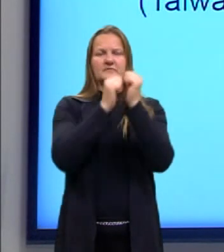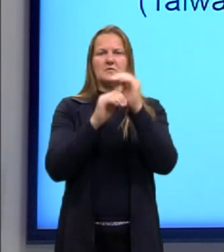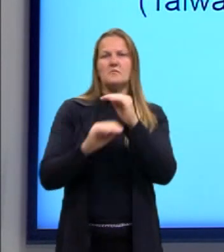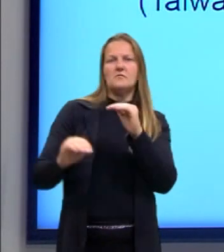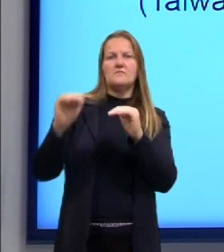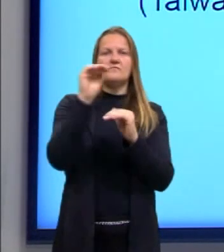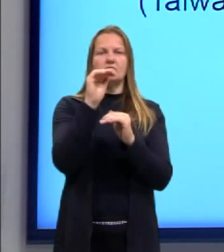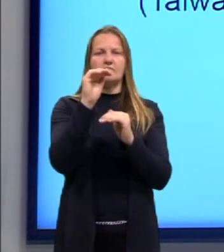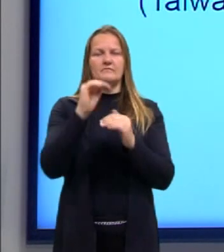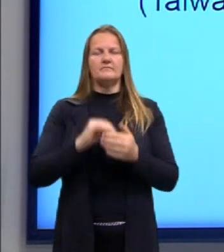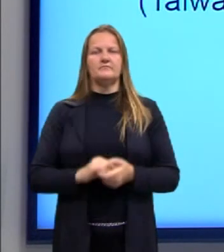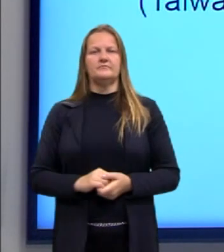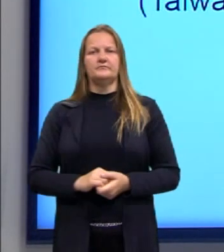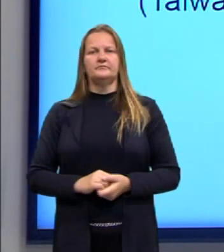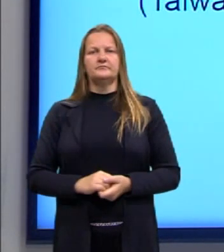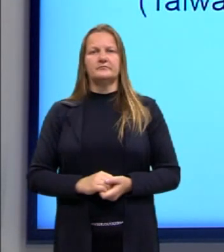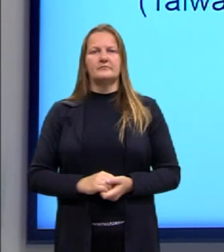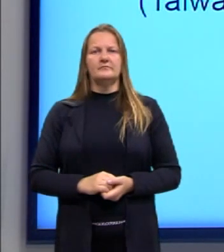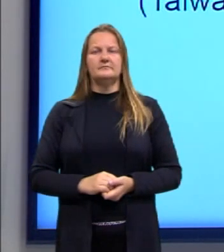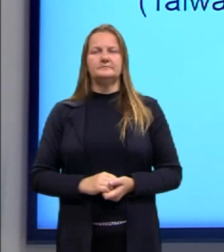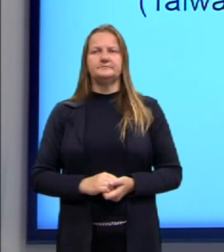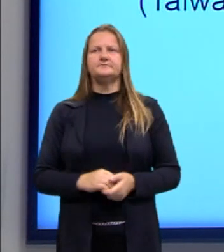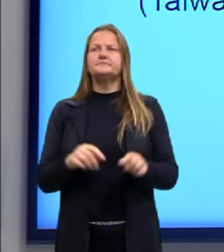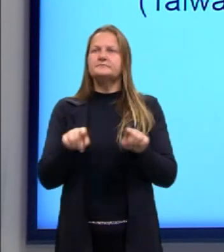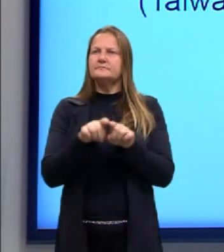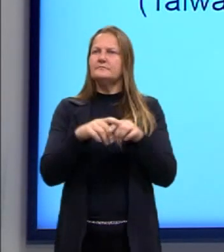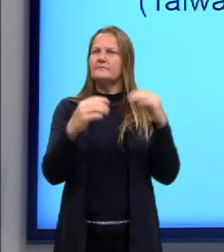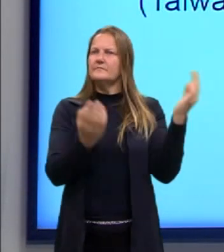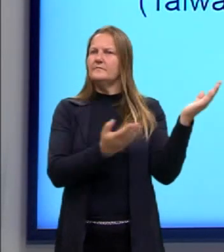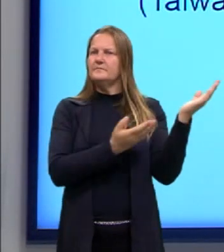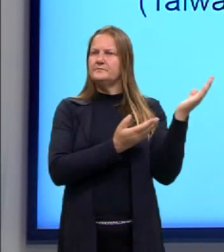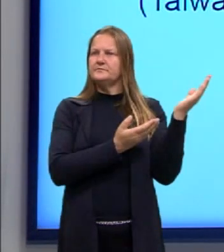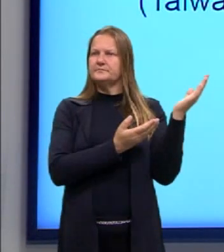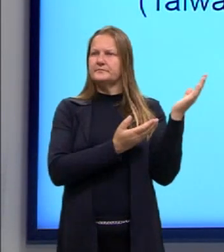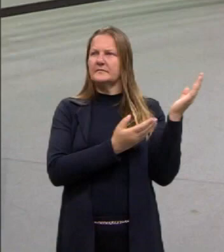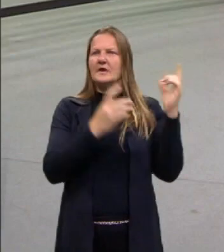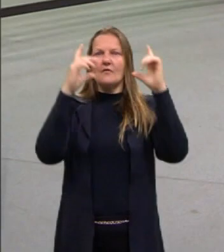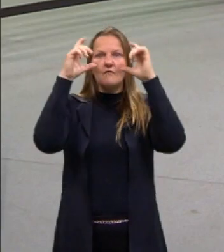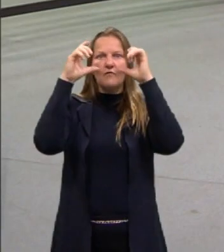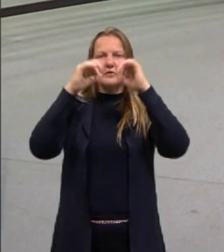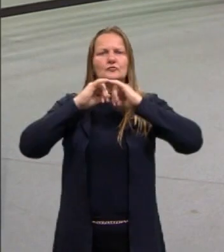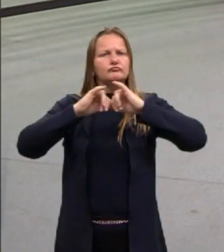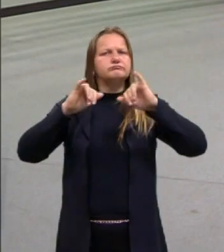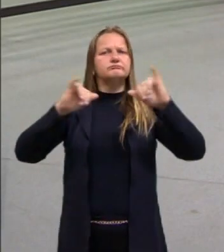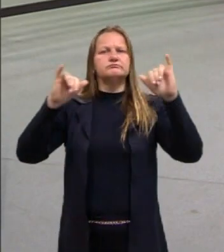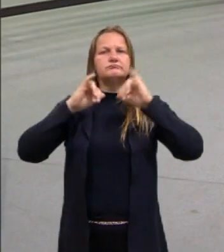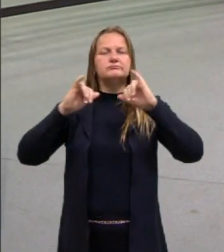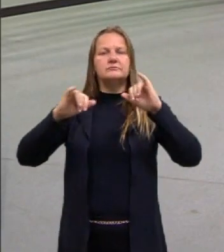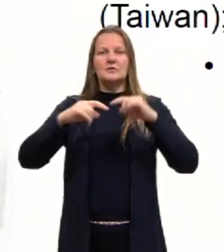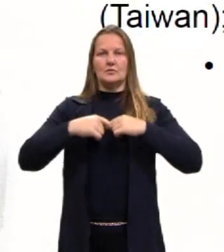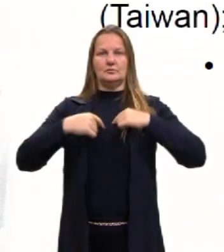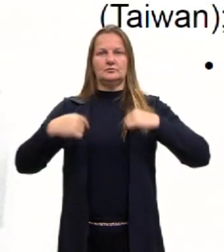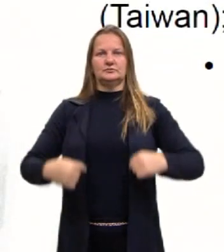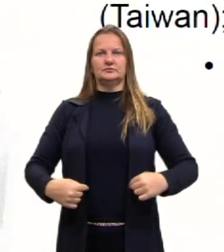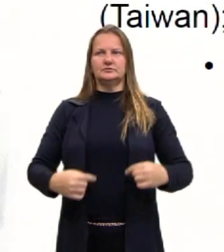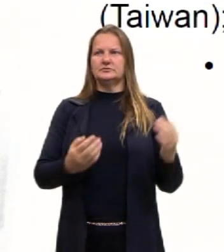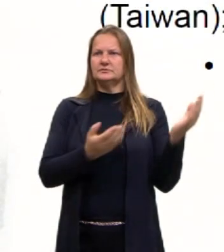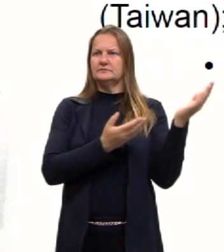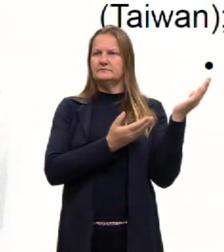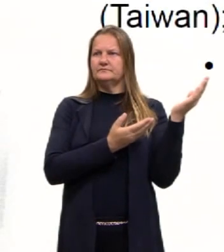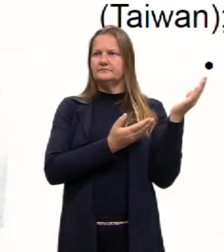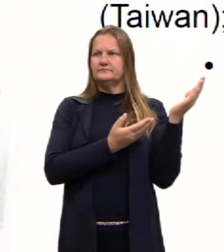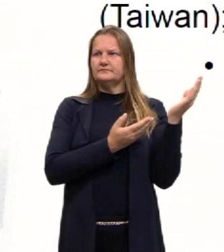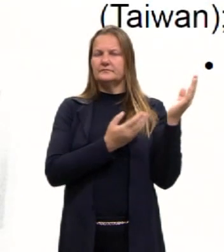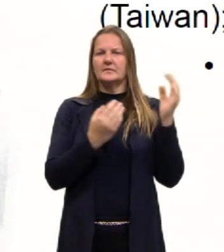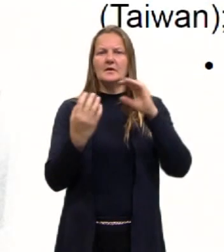à frente aqui a gente tem uma imagem né de propaganda da china para a guerra